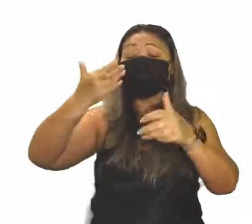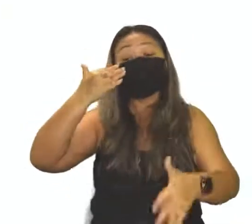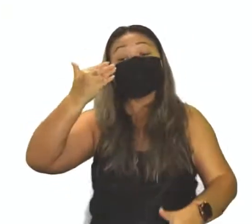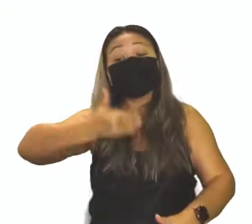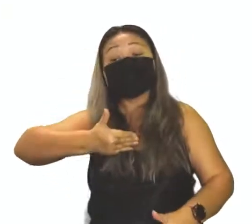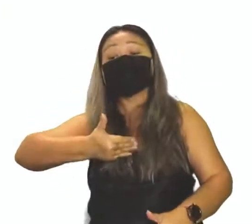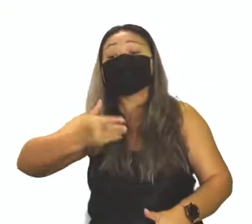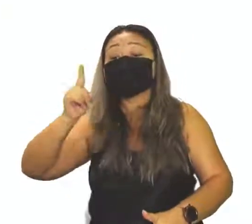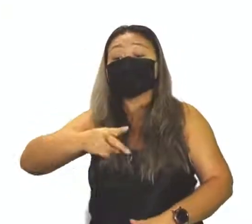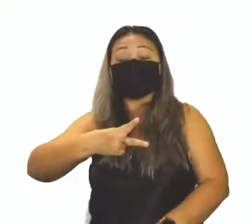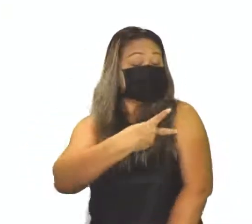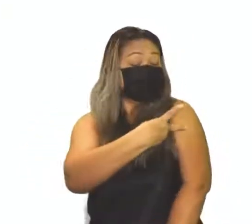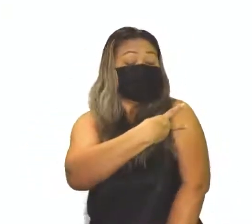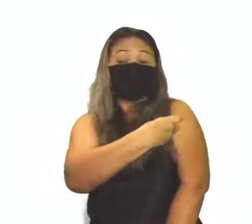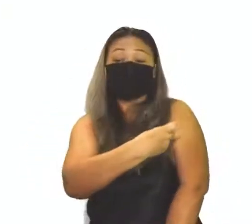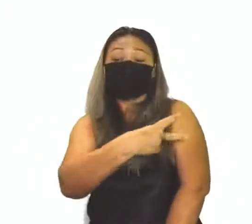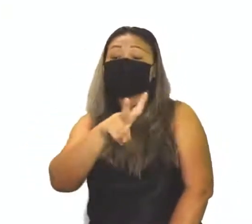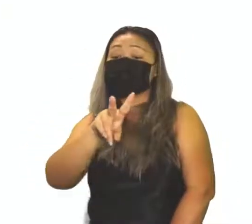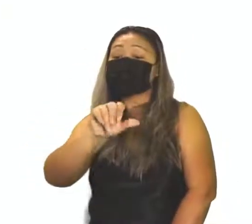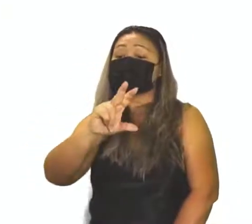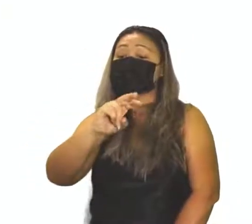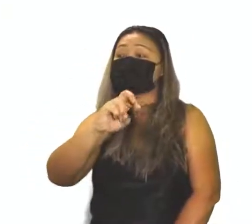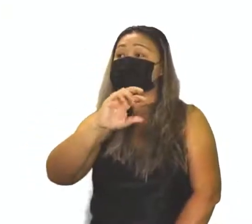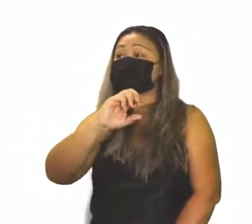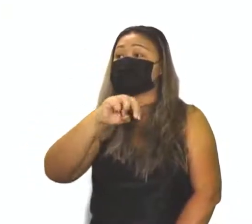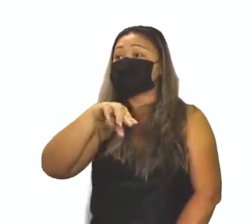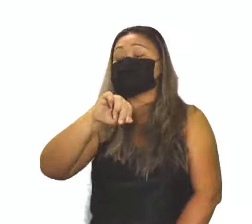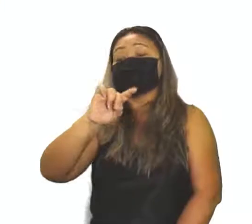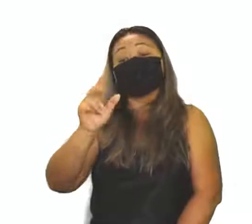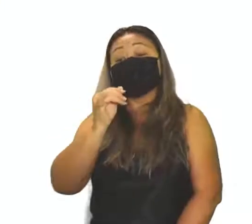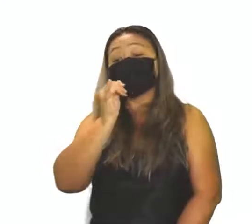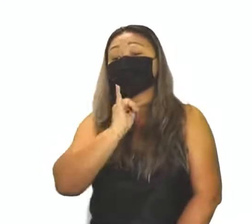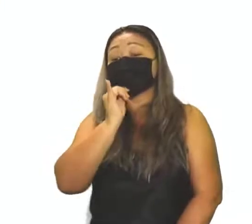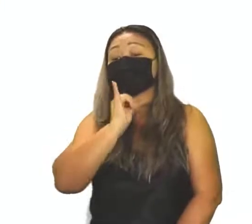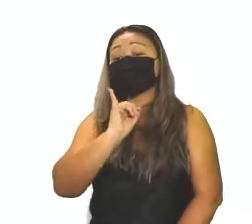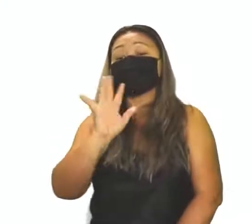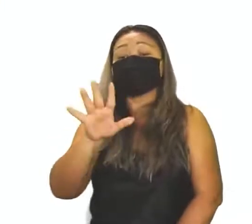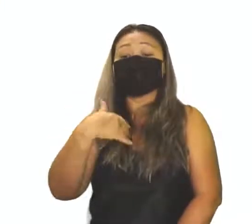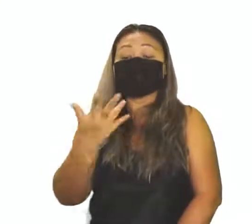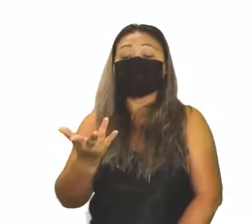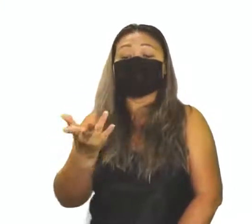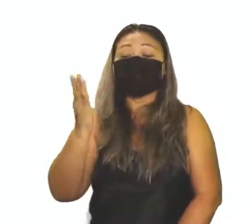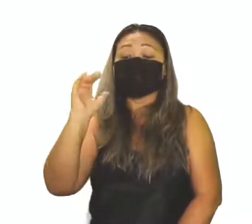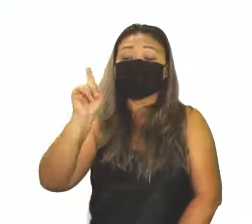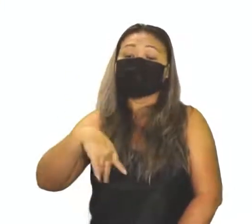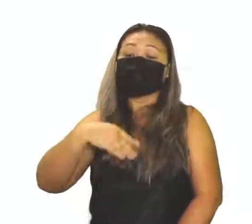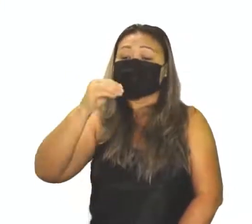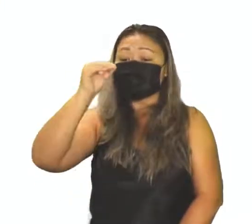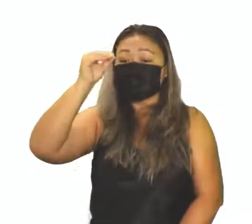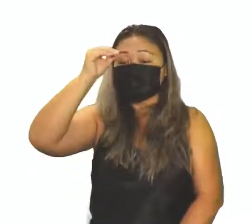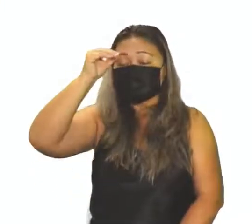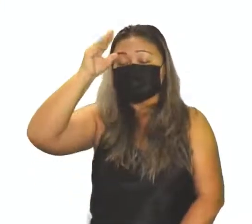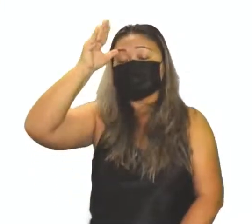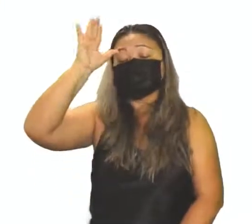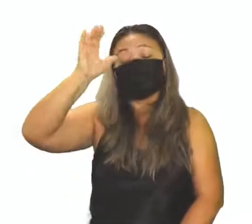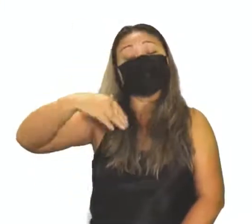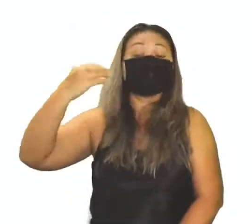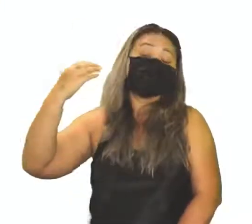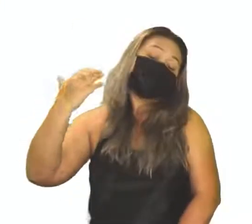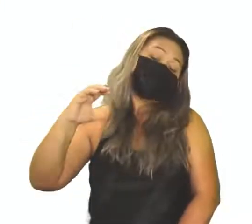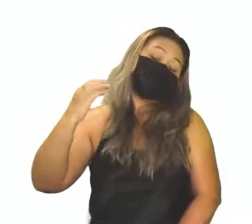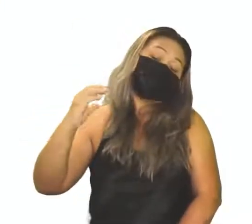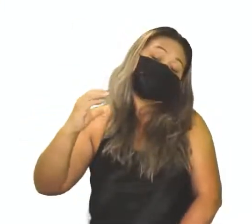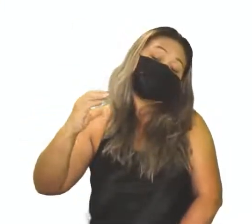comprovou a eficácia da vacina. É um exemplo, tá? Então, é um conhecimento